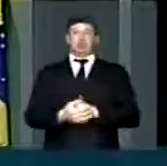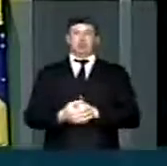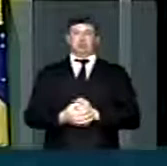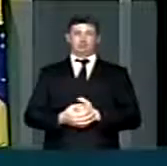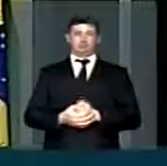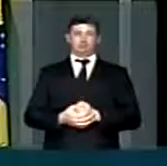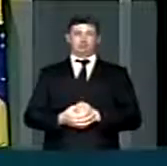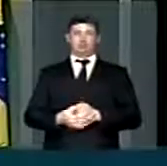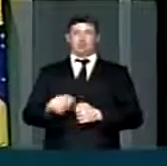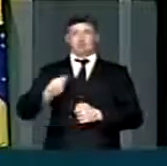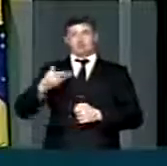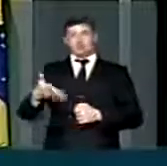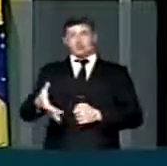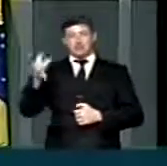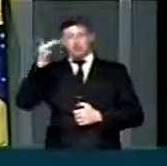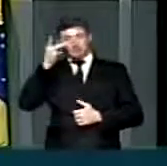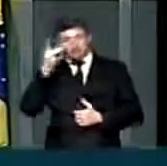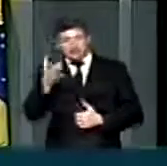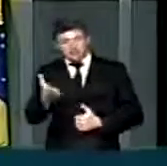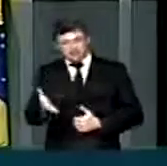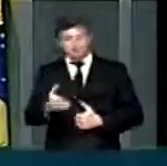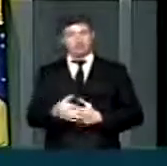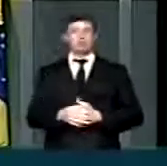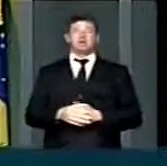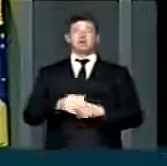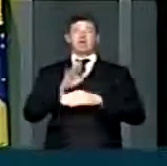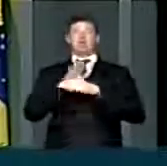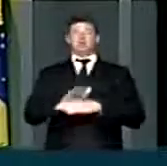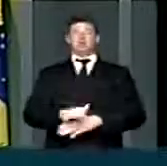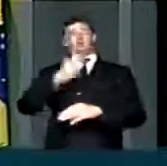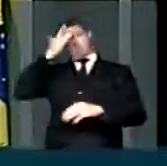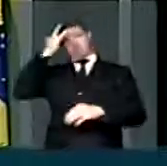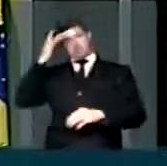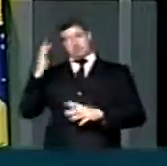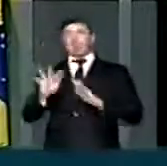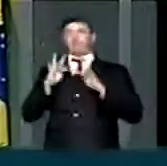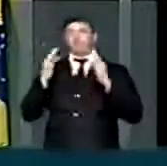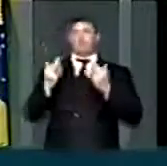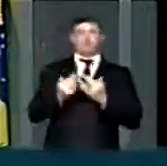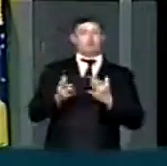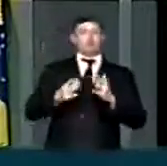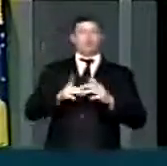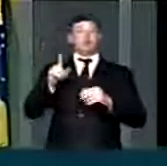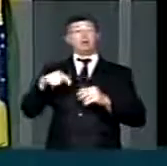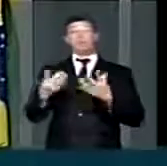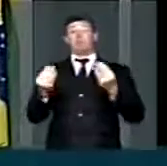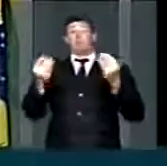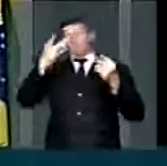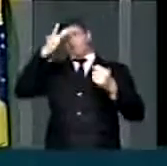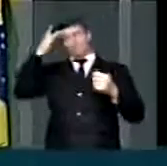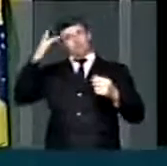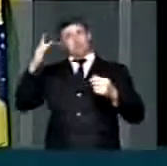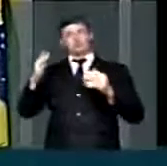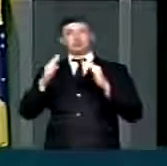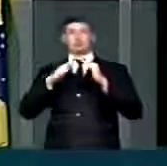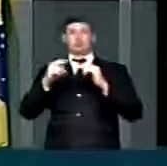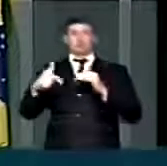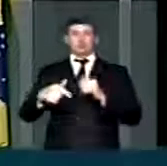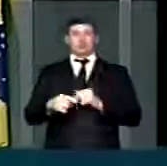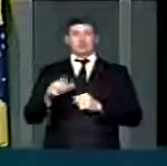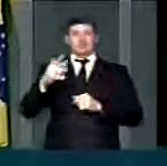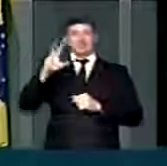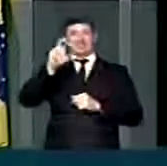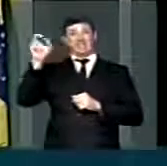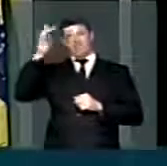aqui presente solidariamente com essas pessoas, com as famílias, e são muitos desabrigados. Passam de 500